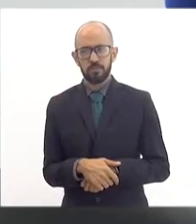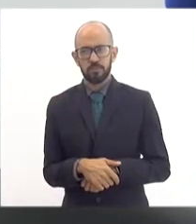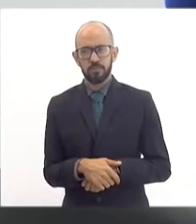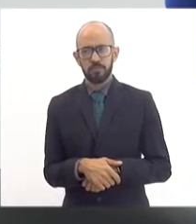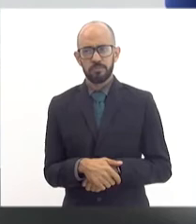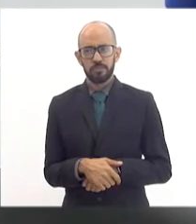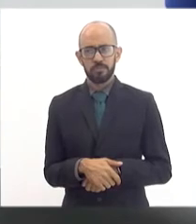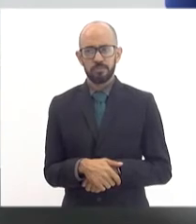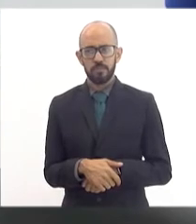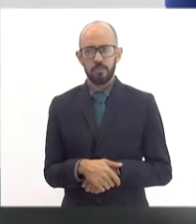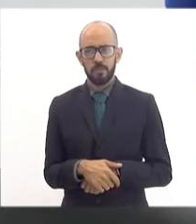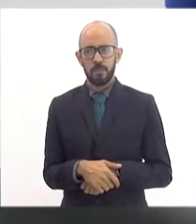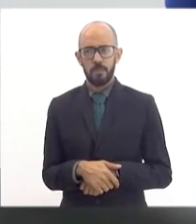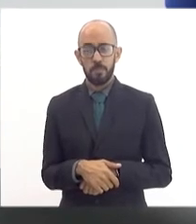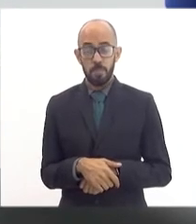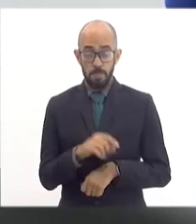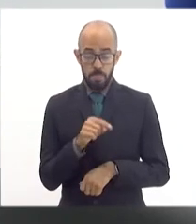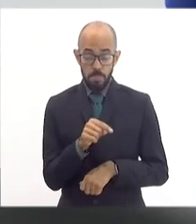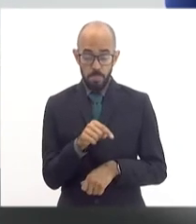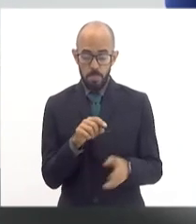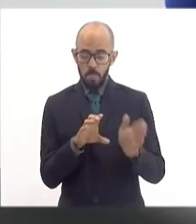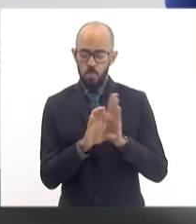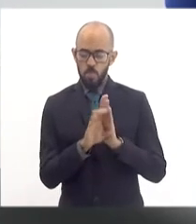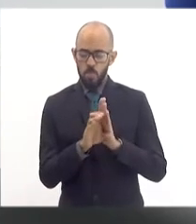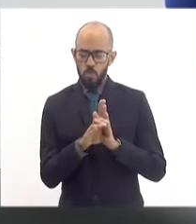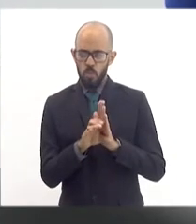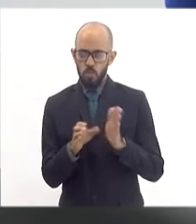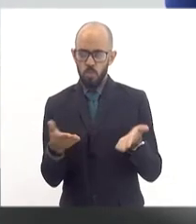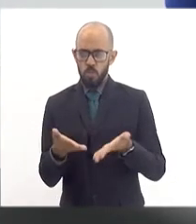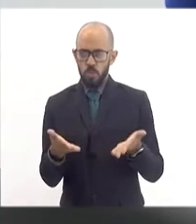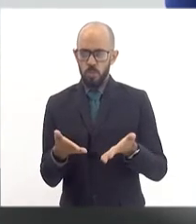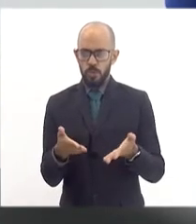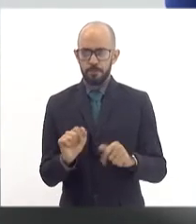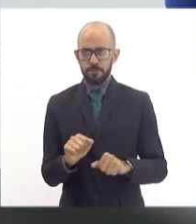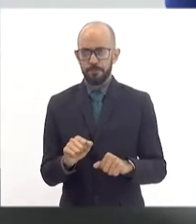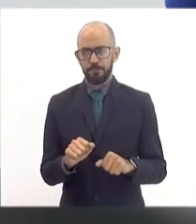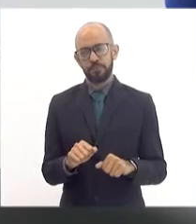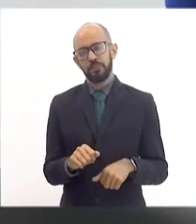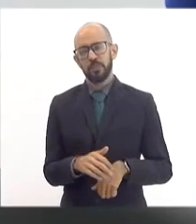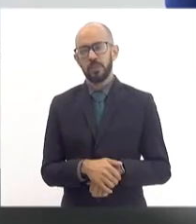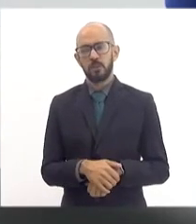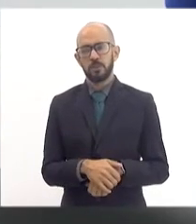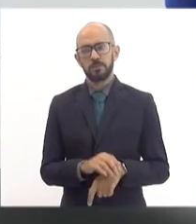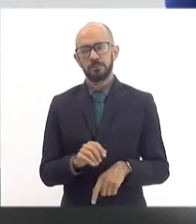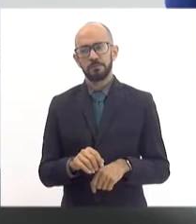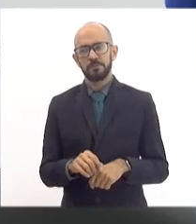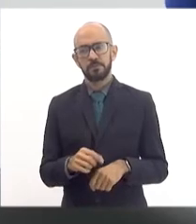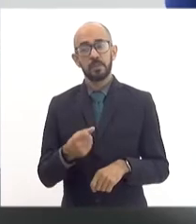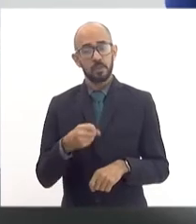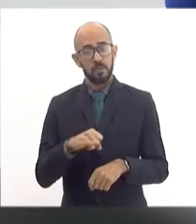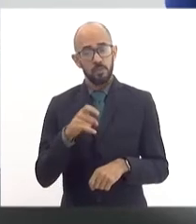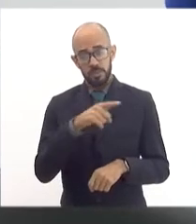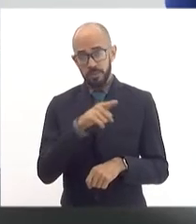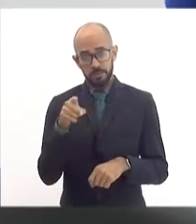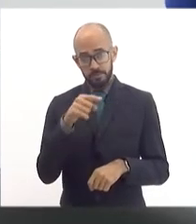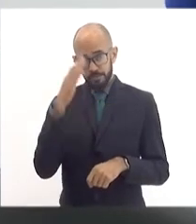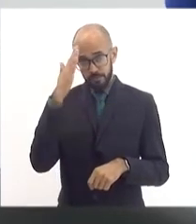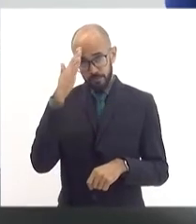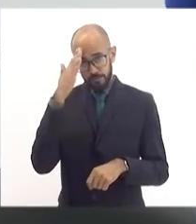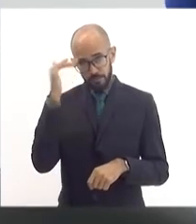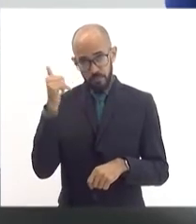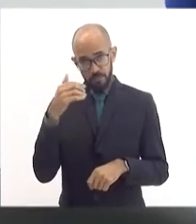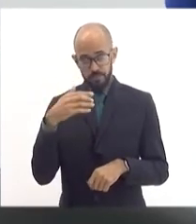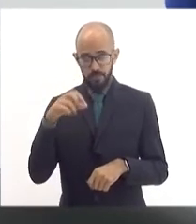E este conceito, hoje, é um conceito que aqueles que estudam previdência pública,